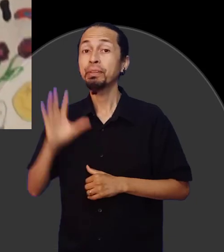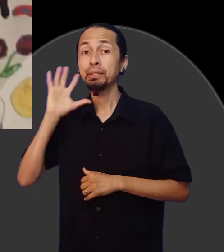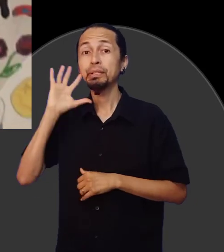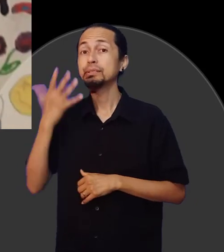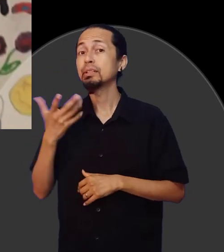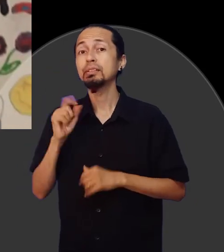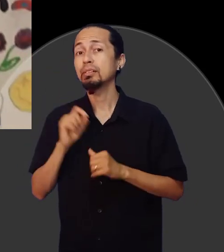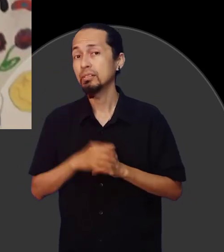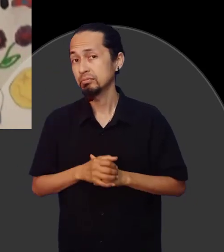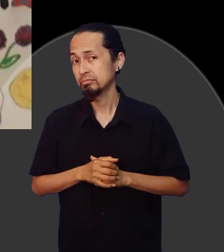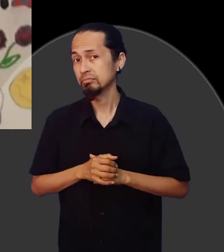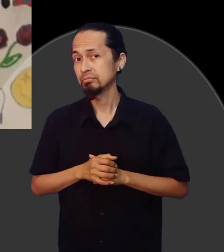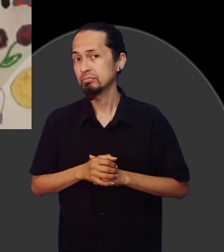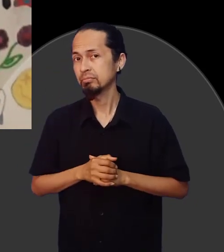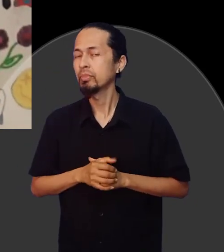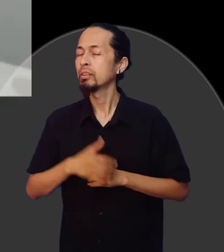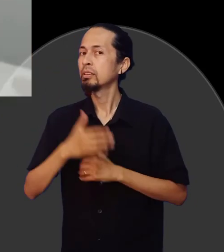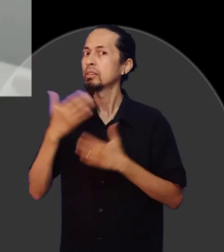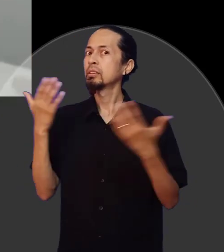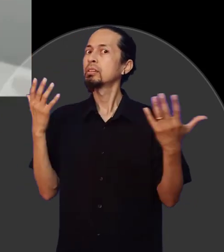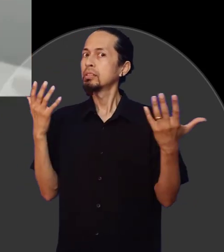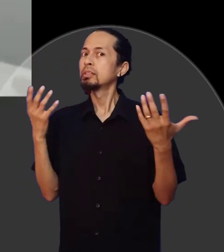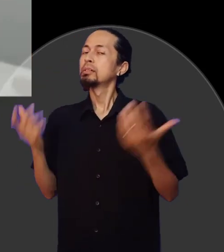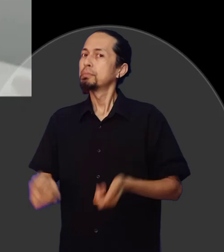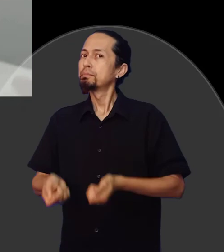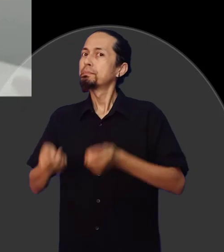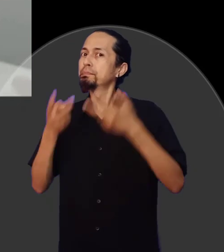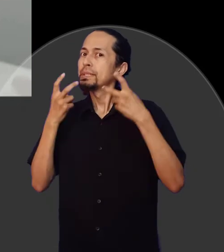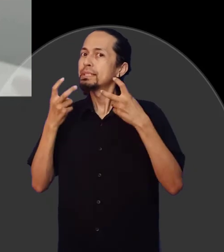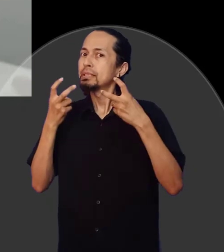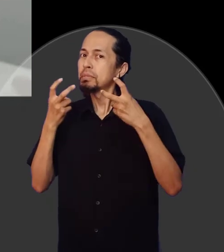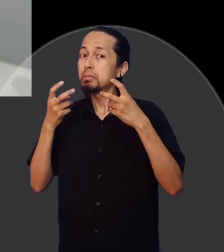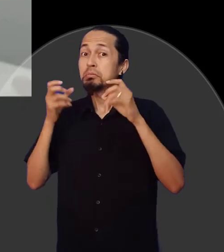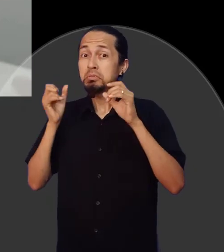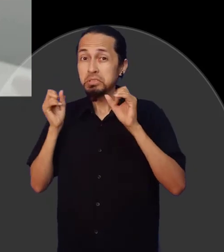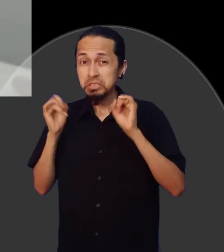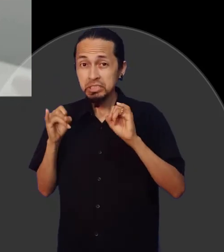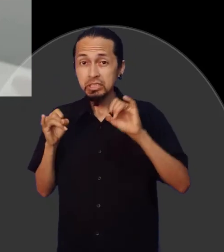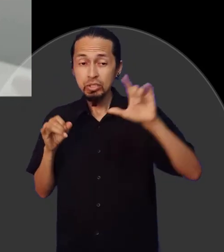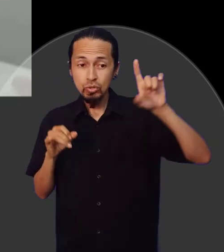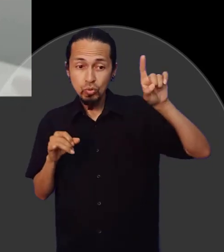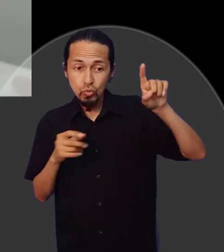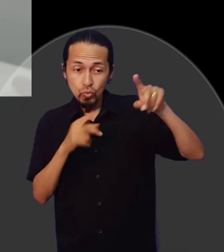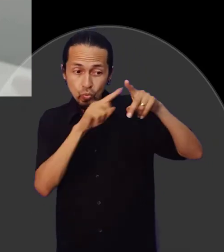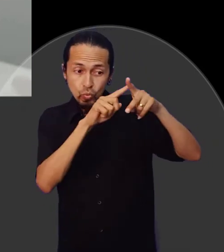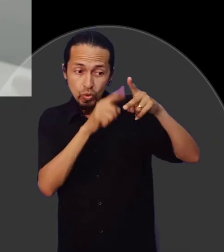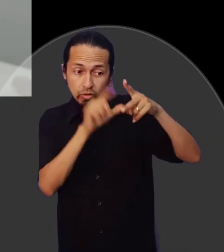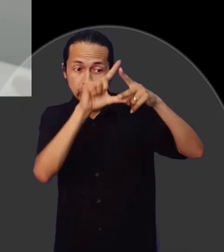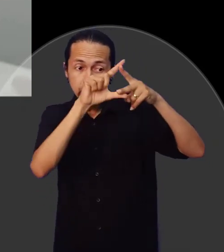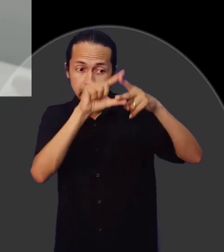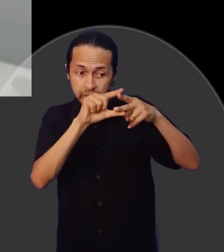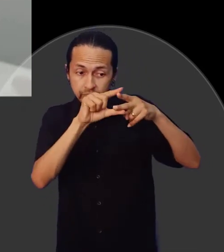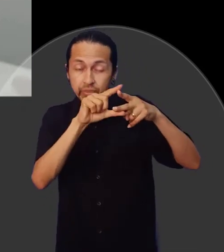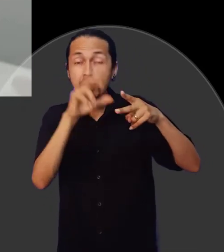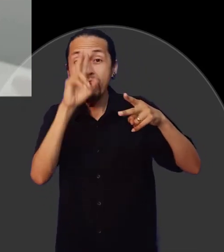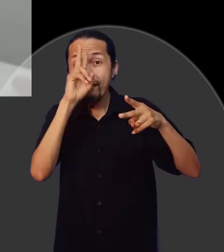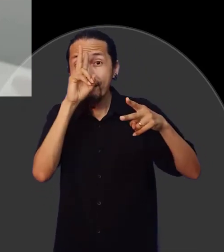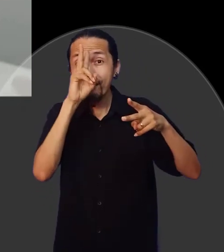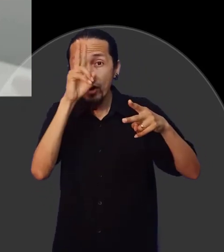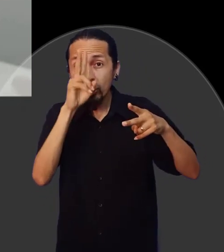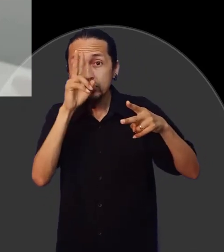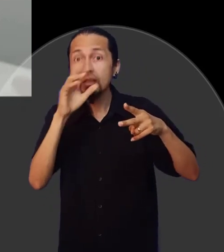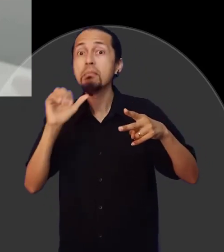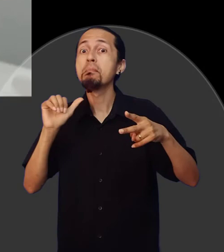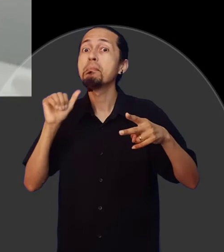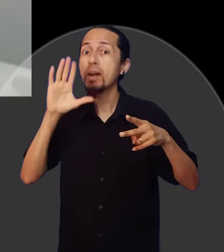Resultados. Constatamos que quanto menor o ângulo, maior será a força da descida do skatista. Isso já